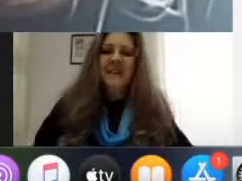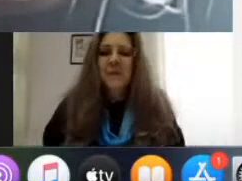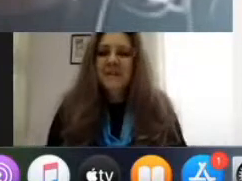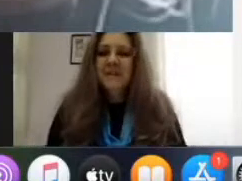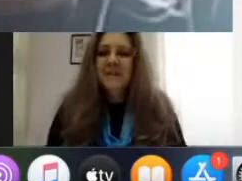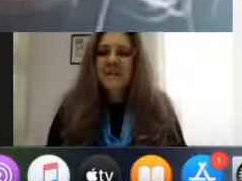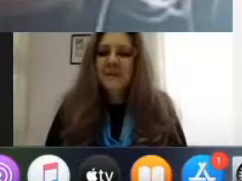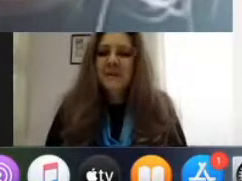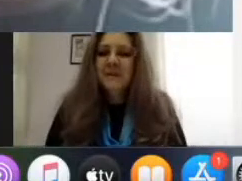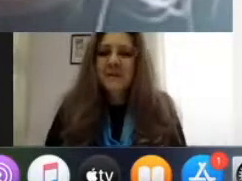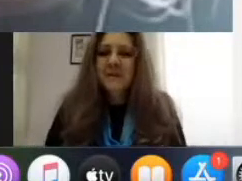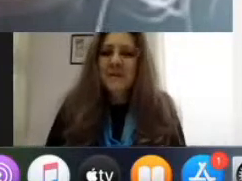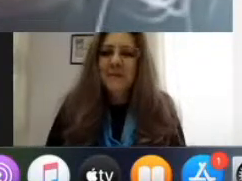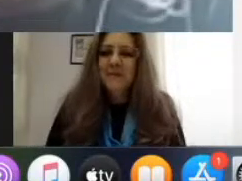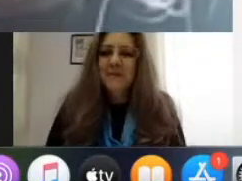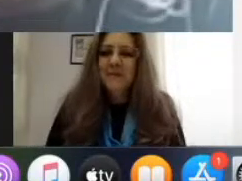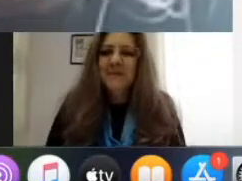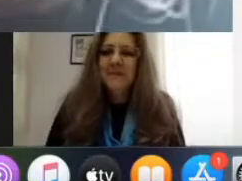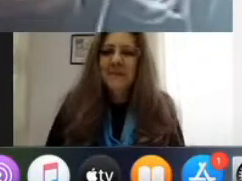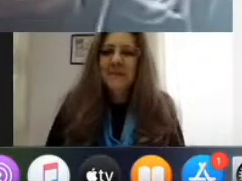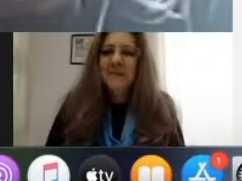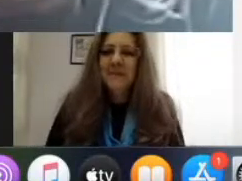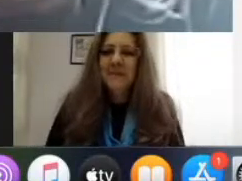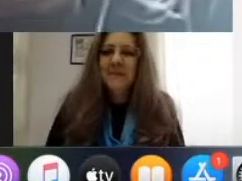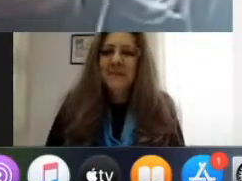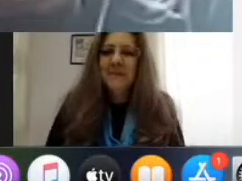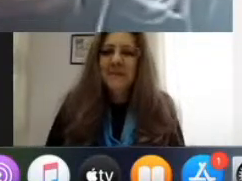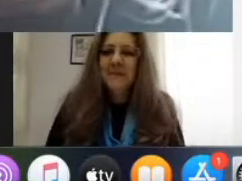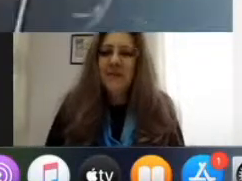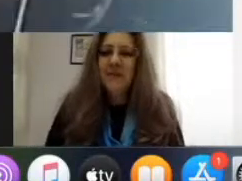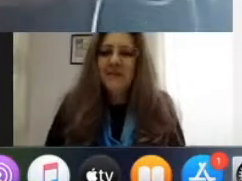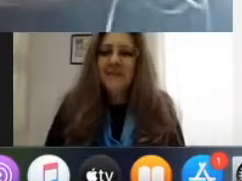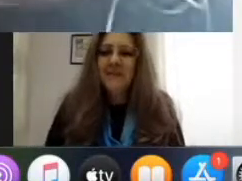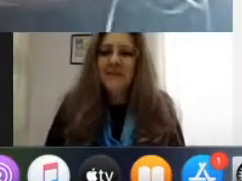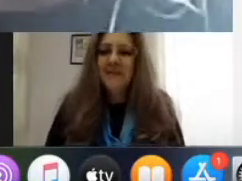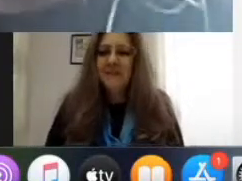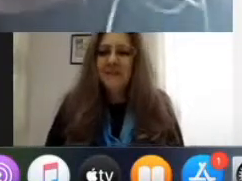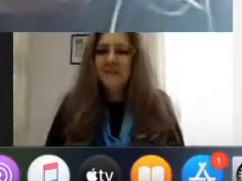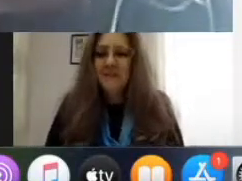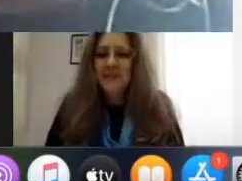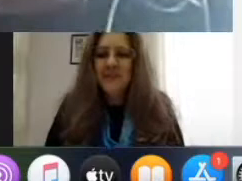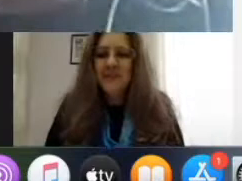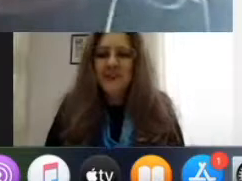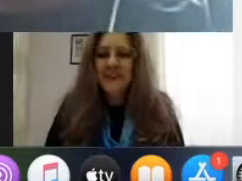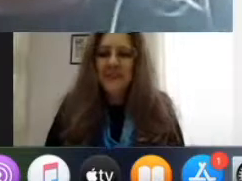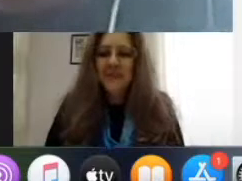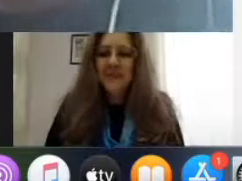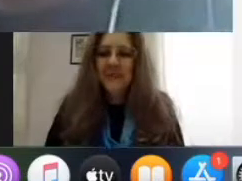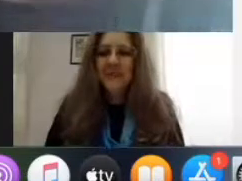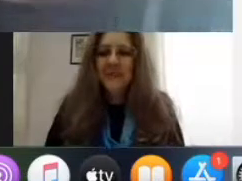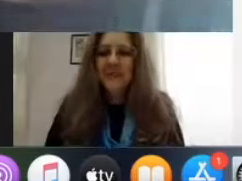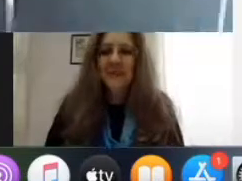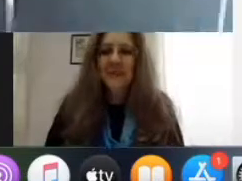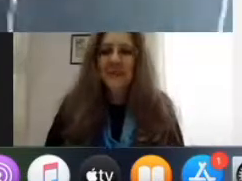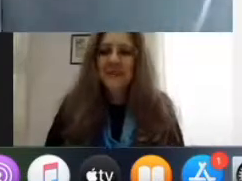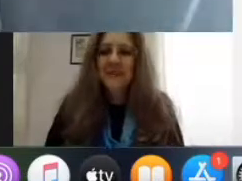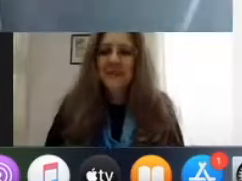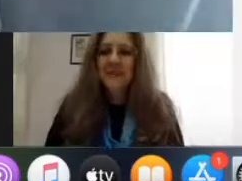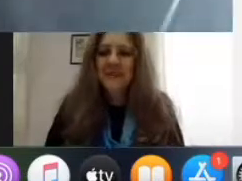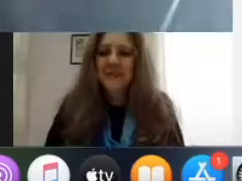eu muito feliz que a gente conseguiu esse espaço, né? Que a Doron nos proporcionou isso, que estamos todos juntos agora aqui, todos os programas